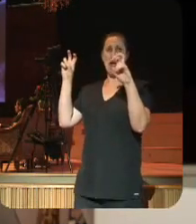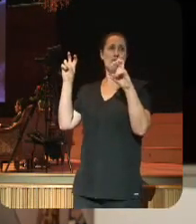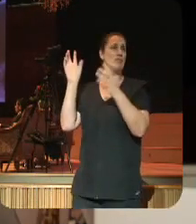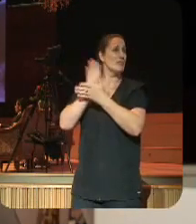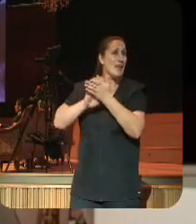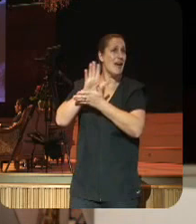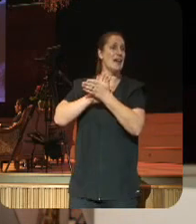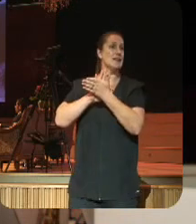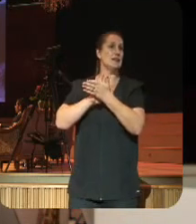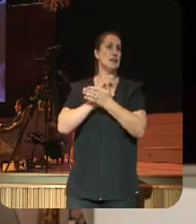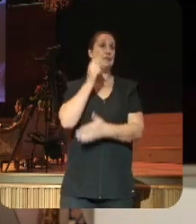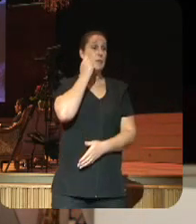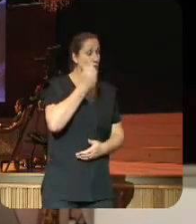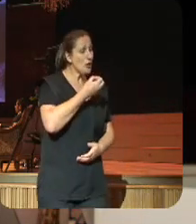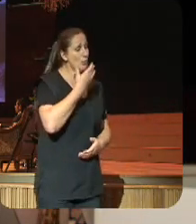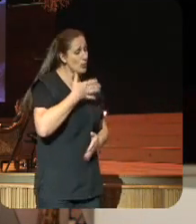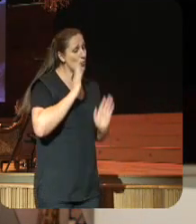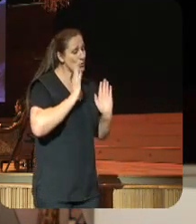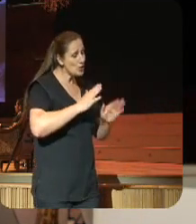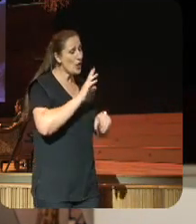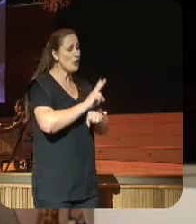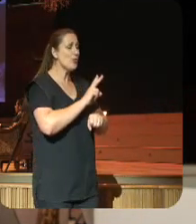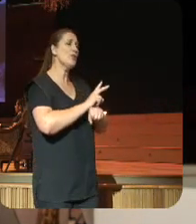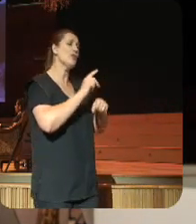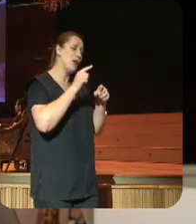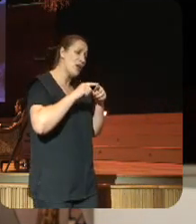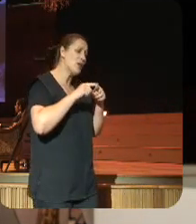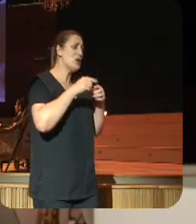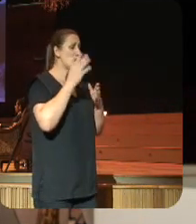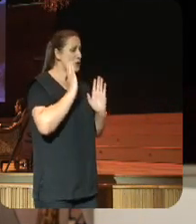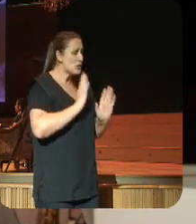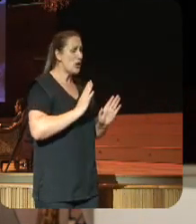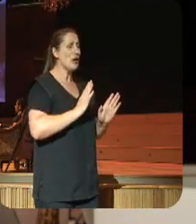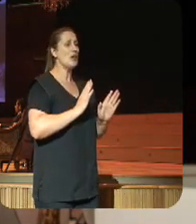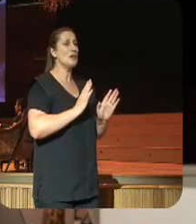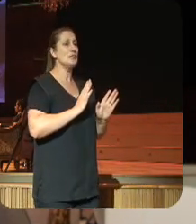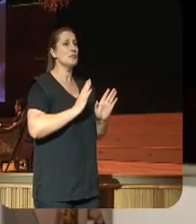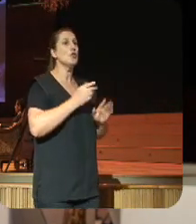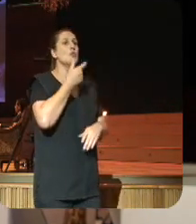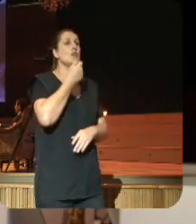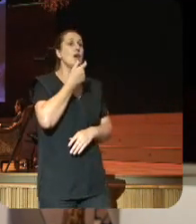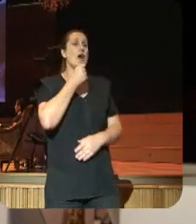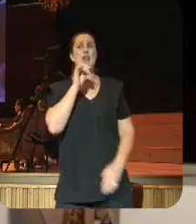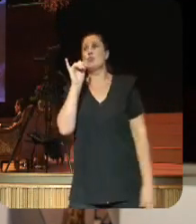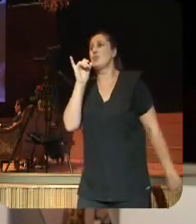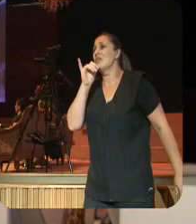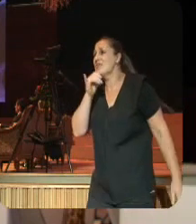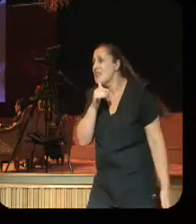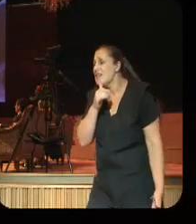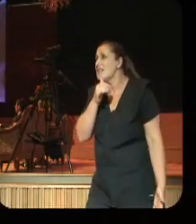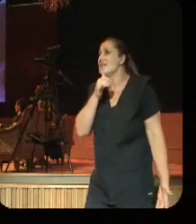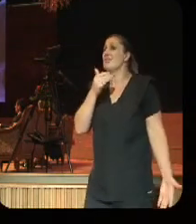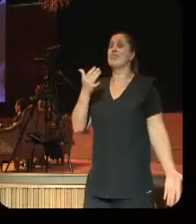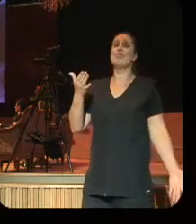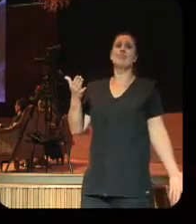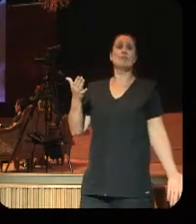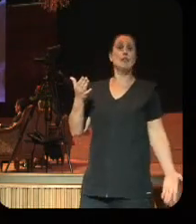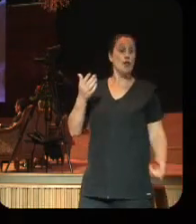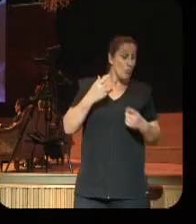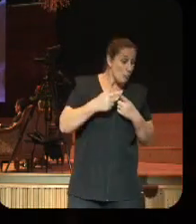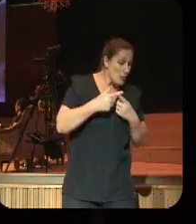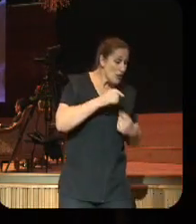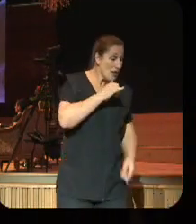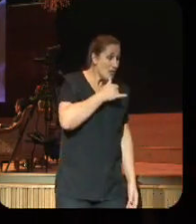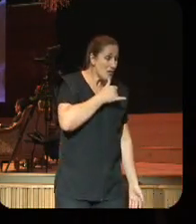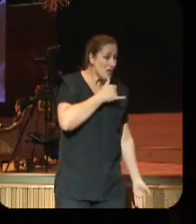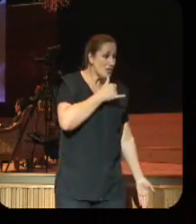E aí a mãe disse: tá bom, já tratei o seu dedo, por que você está chorando? Ele disse: eu estou triste. Mas por que você